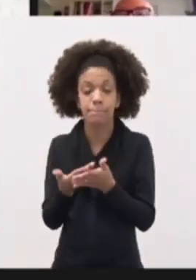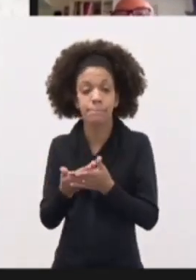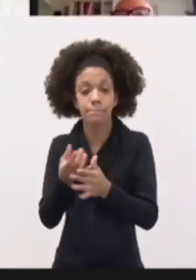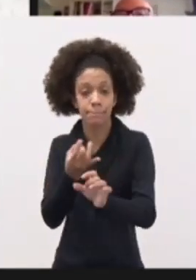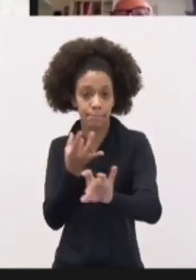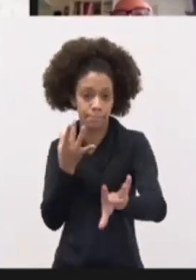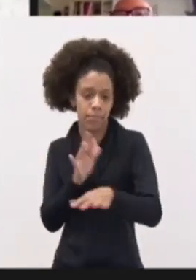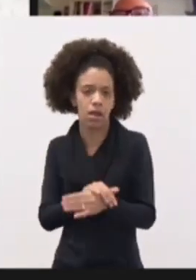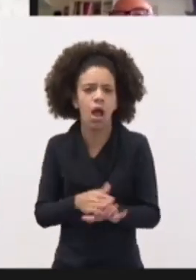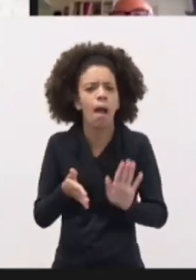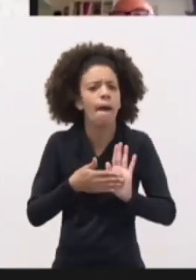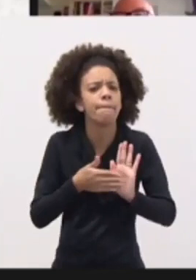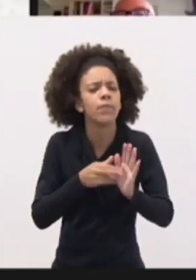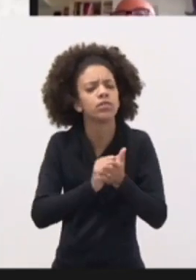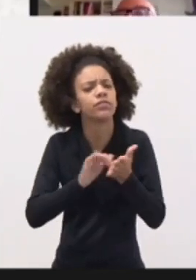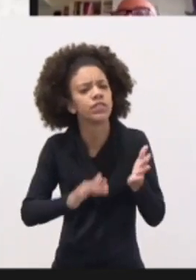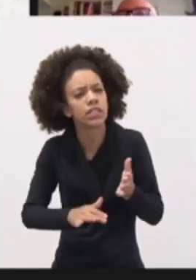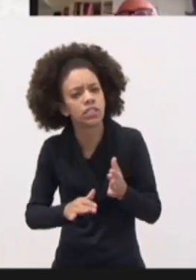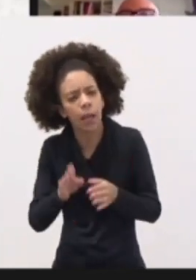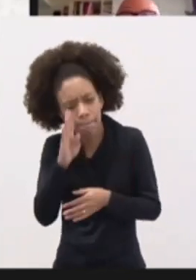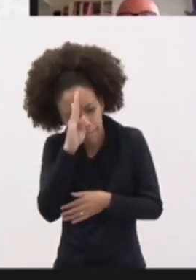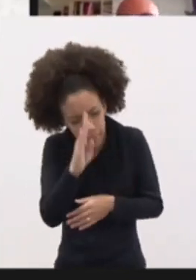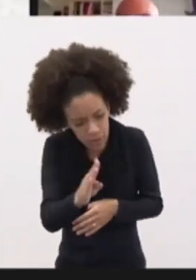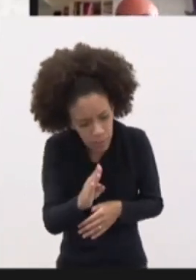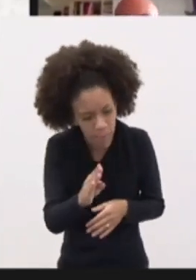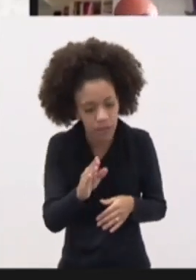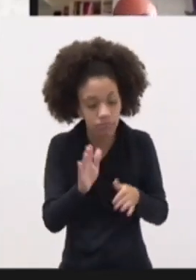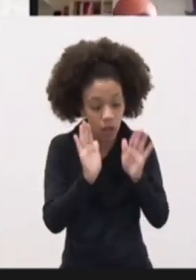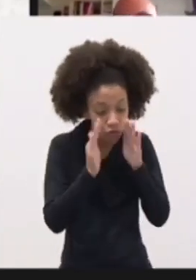propondo atividades específicas para cada um dos grupos.